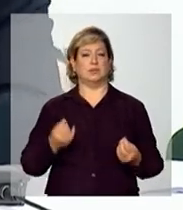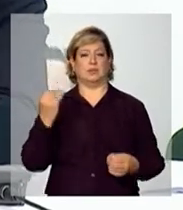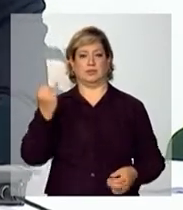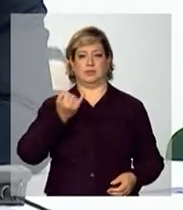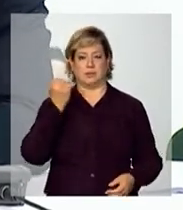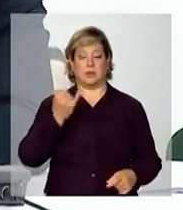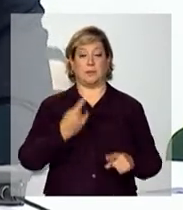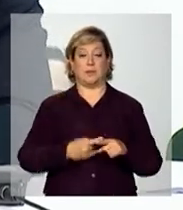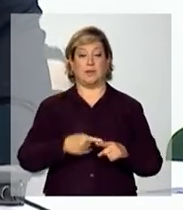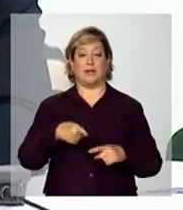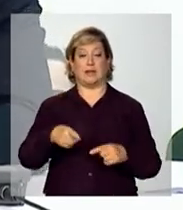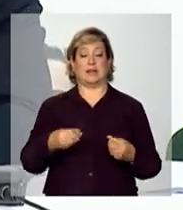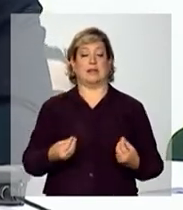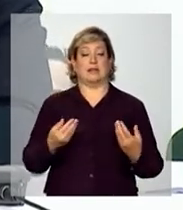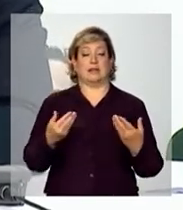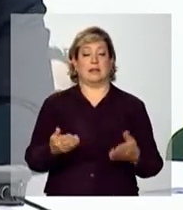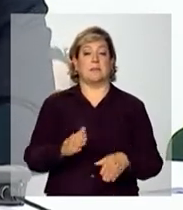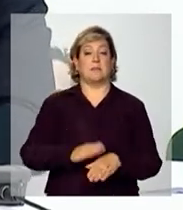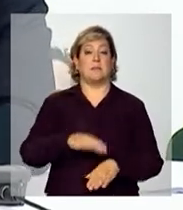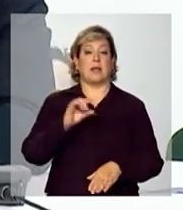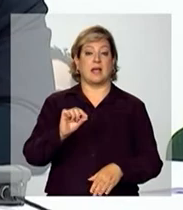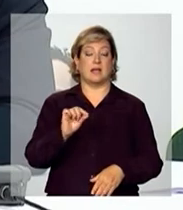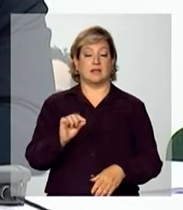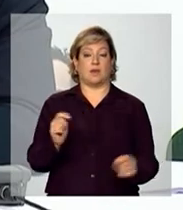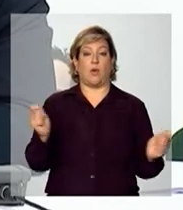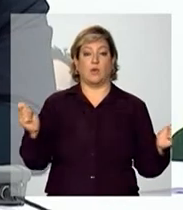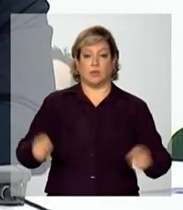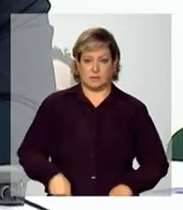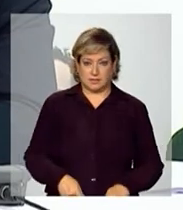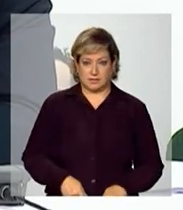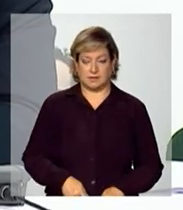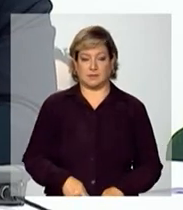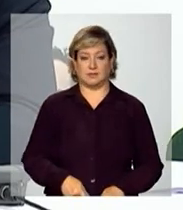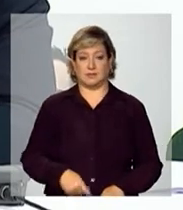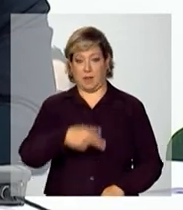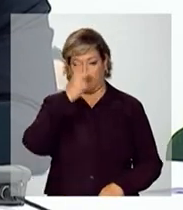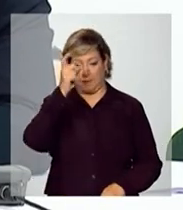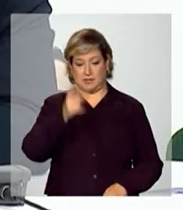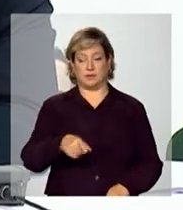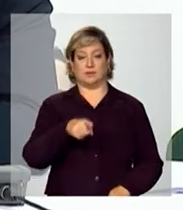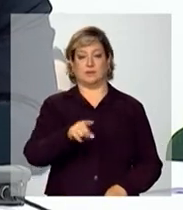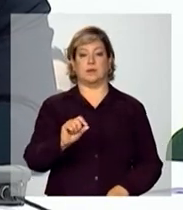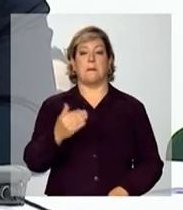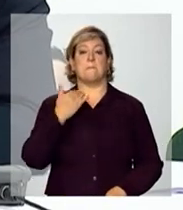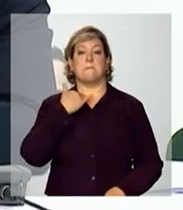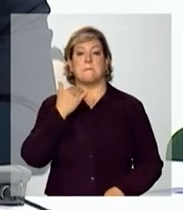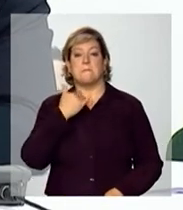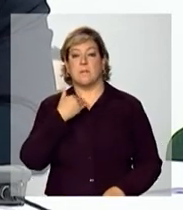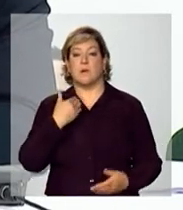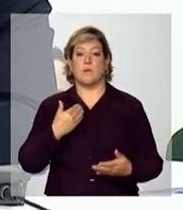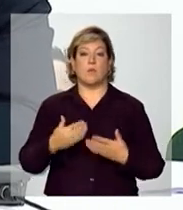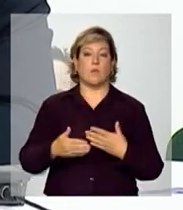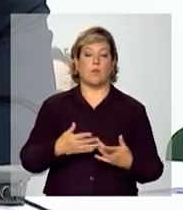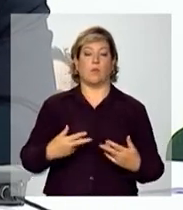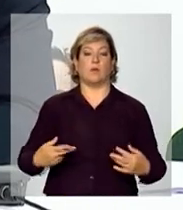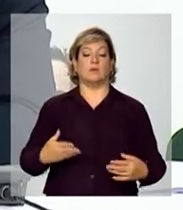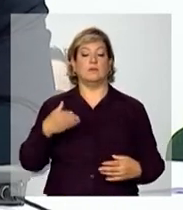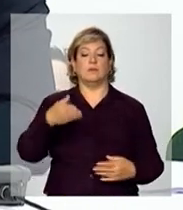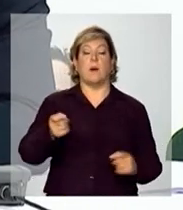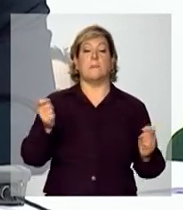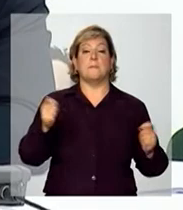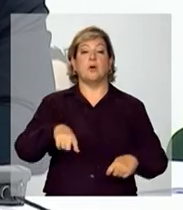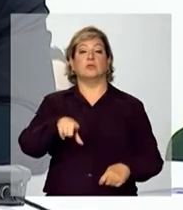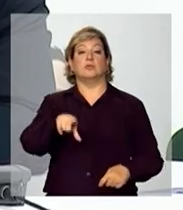dá mais condições e efetivas condições para que o cliente bancário possa exercer o seu direito de escolha